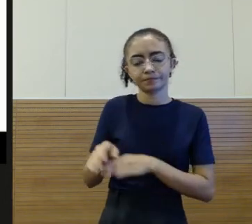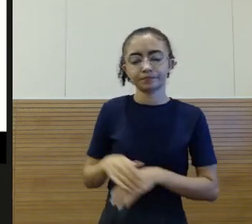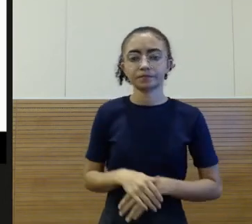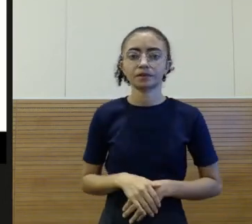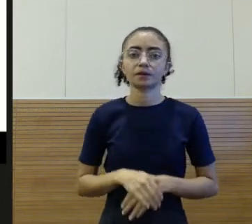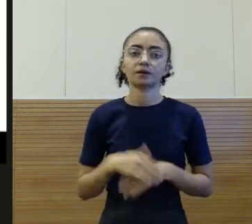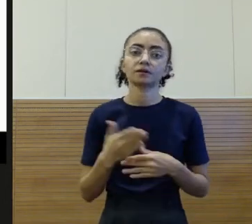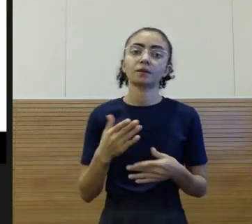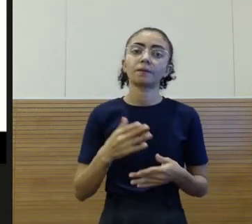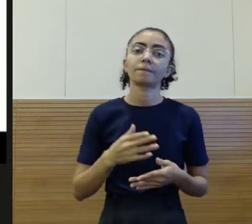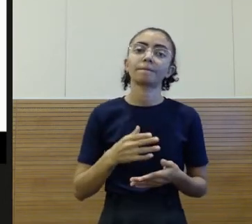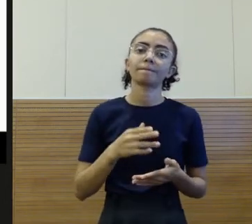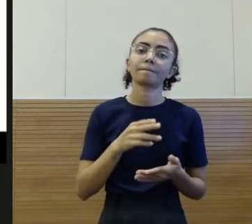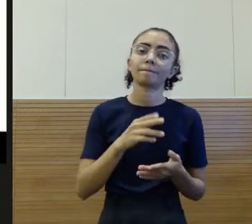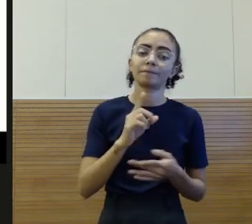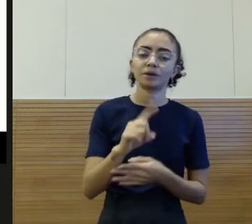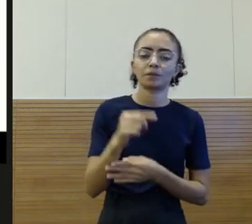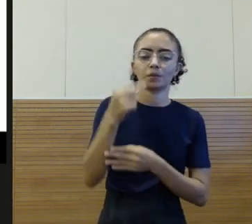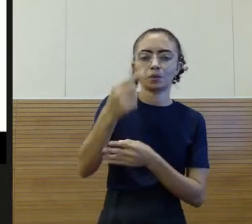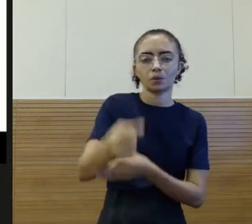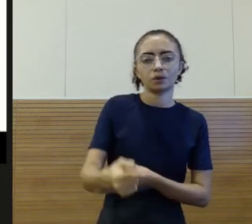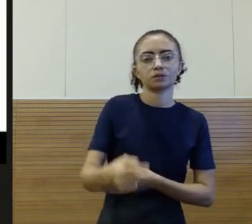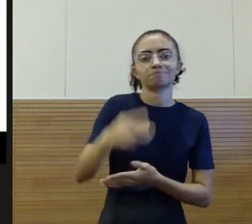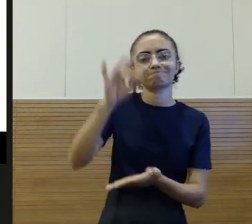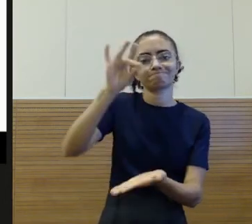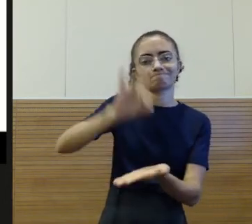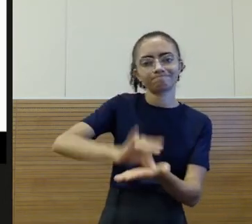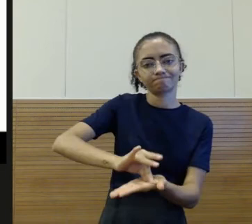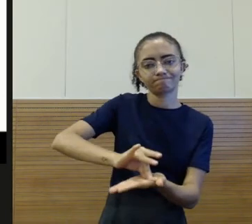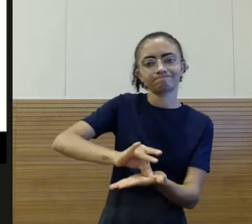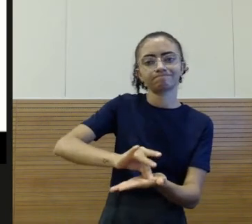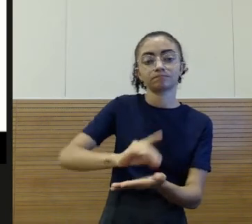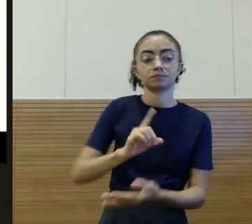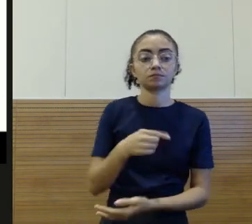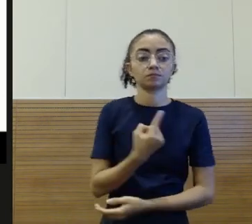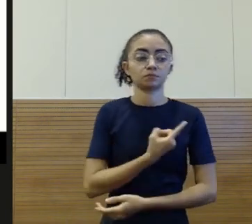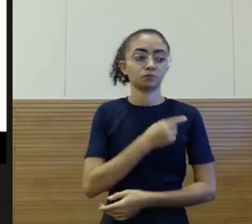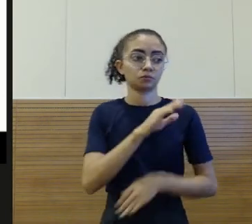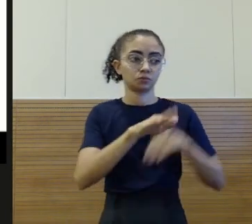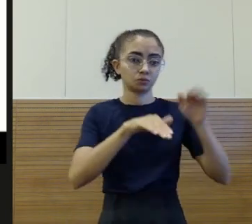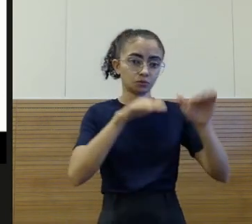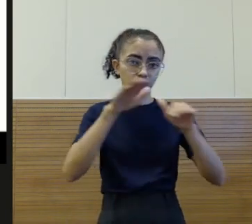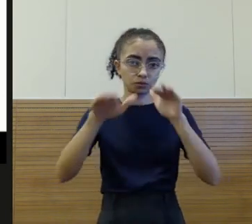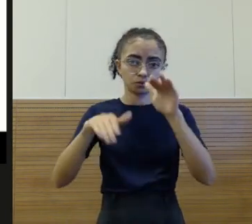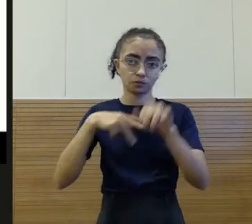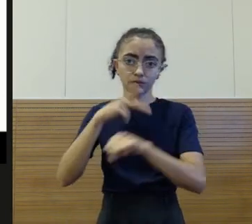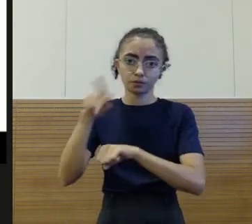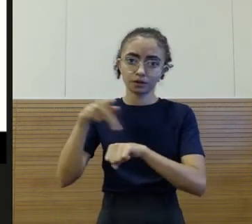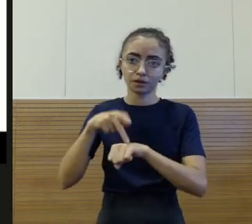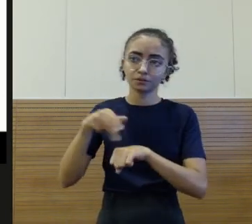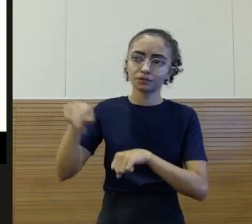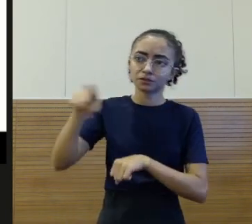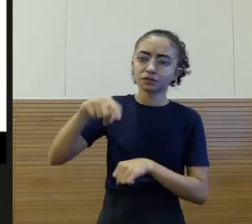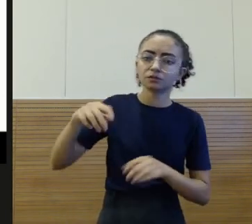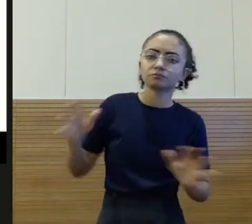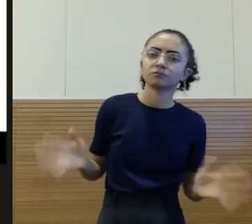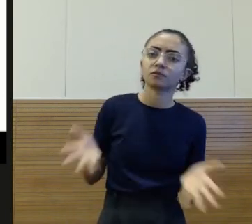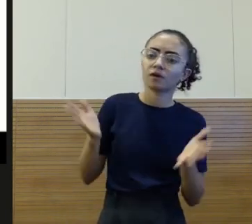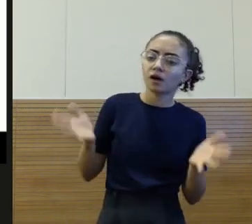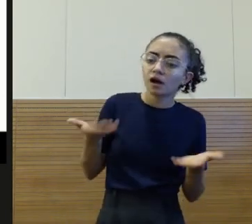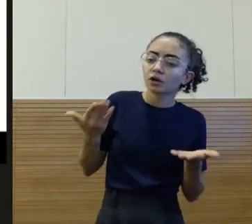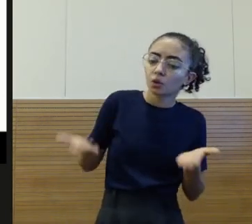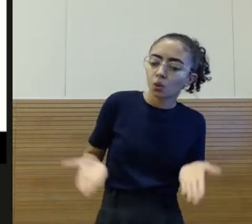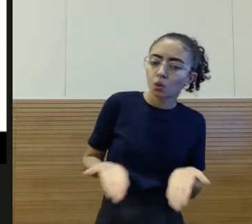é a implementação. E nós agora estamos convidando os países que desde o começo já comecem a planejar a implementação dos guias